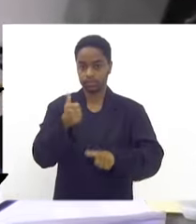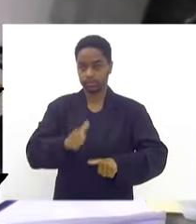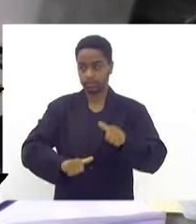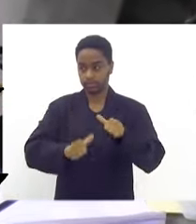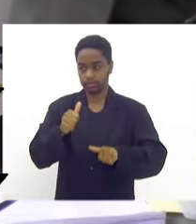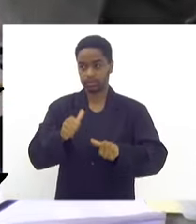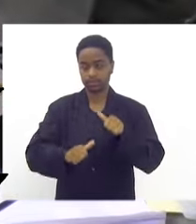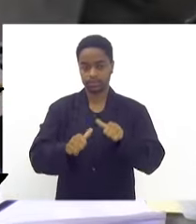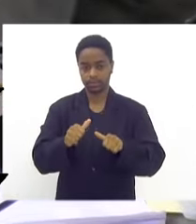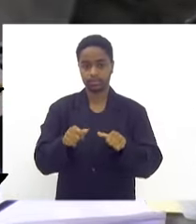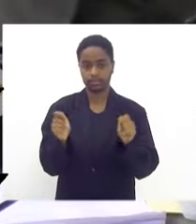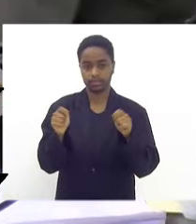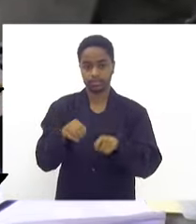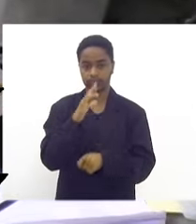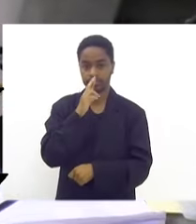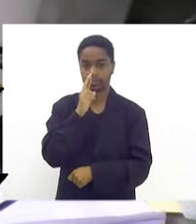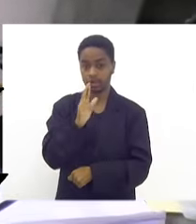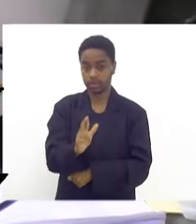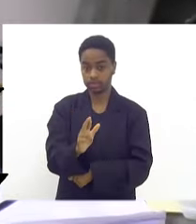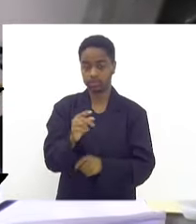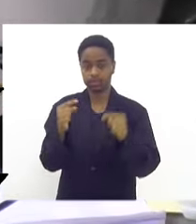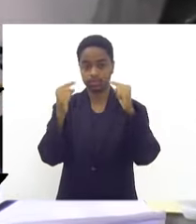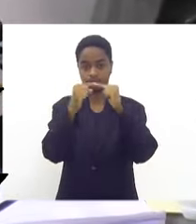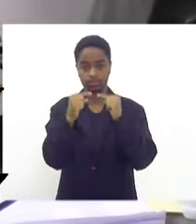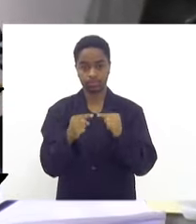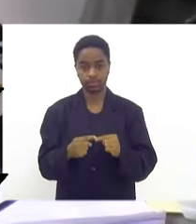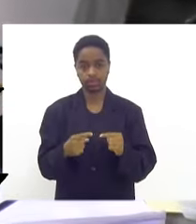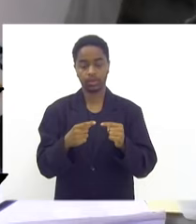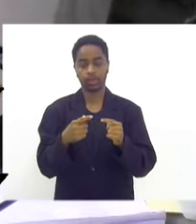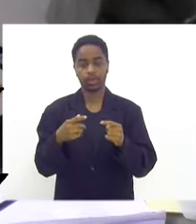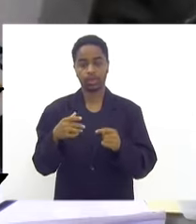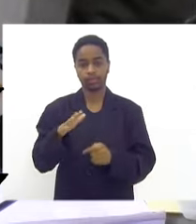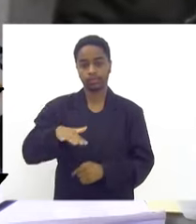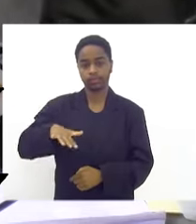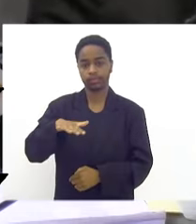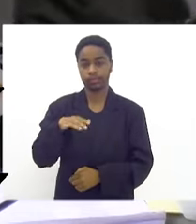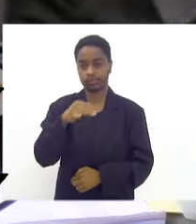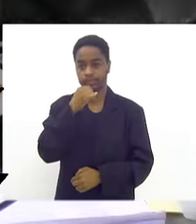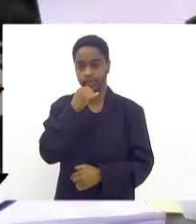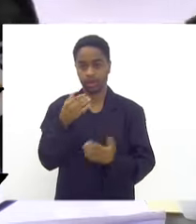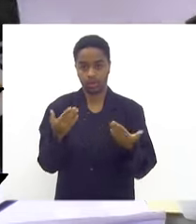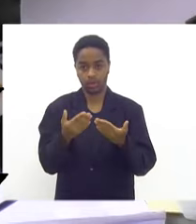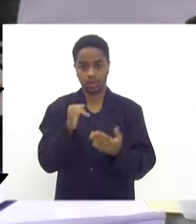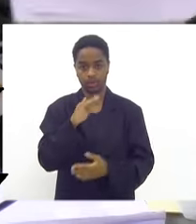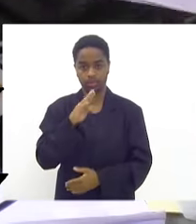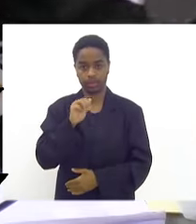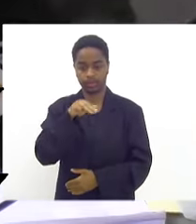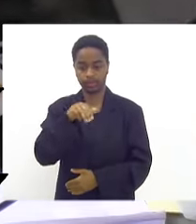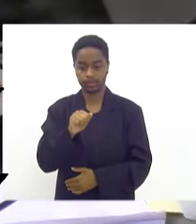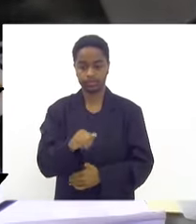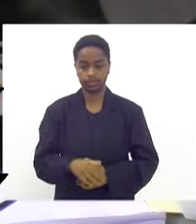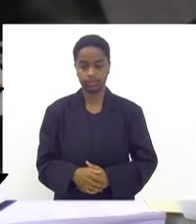que ele possa responder dentro daquilo que é pertinente no caso no caso de agora nesse momento em